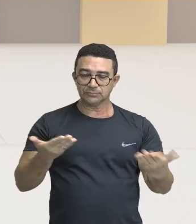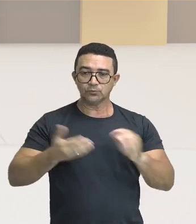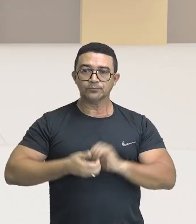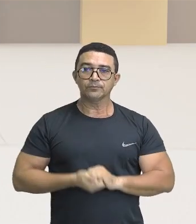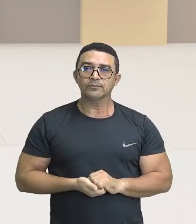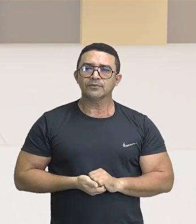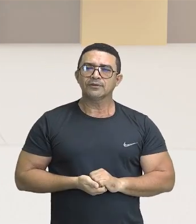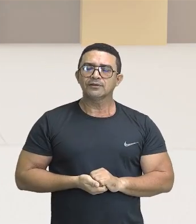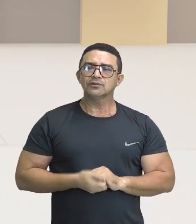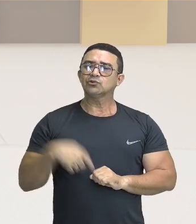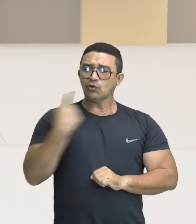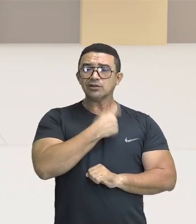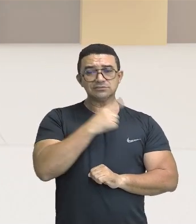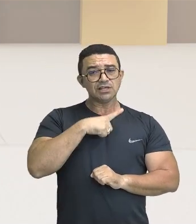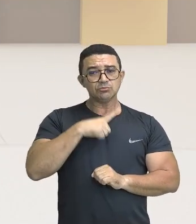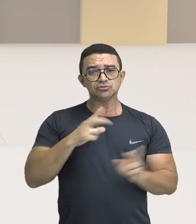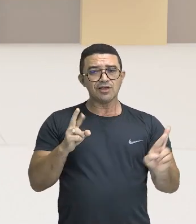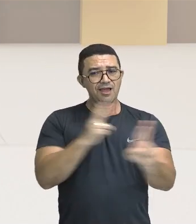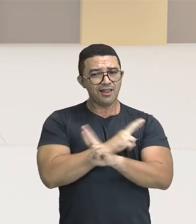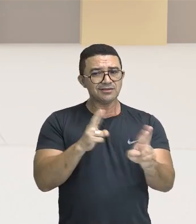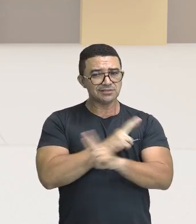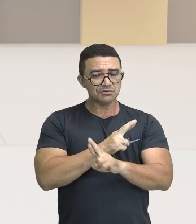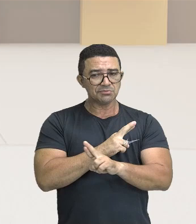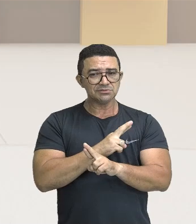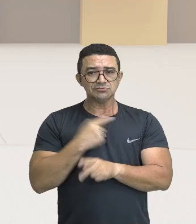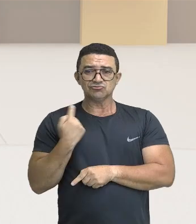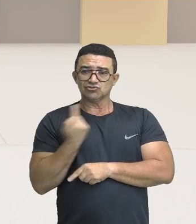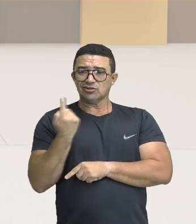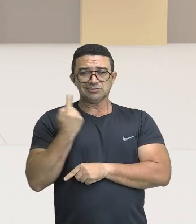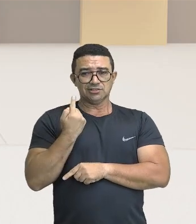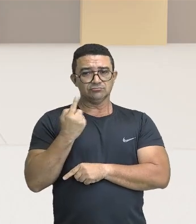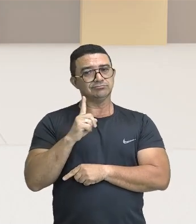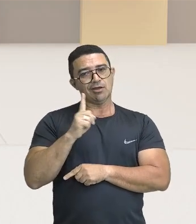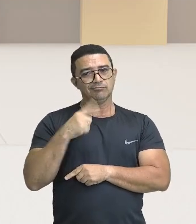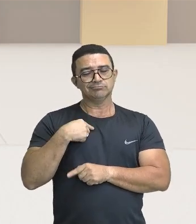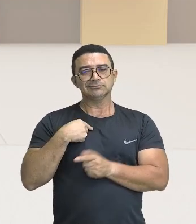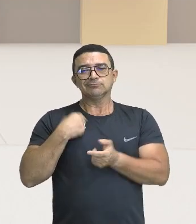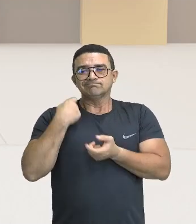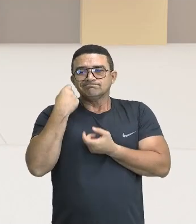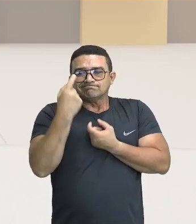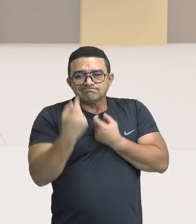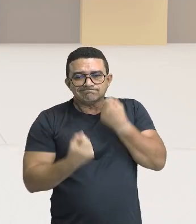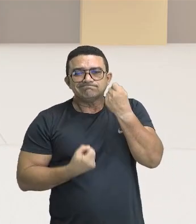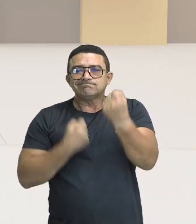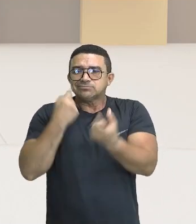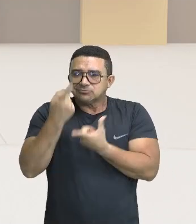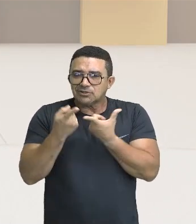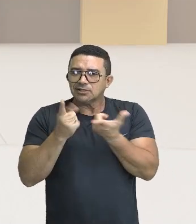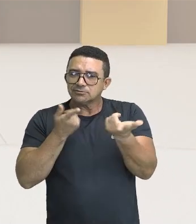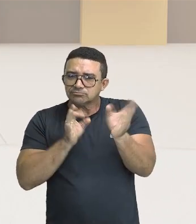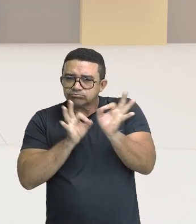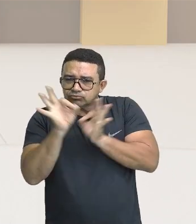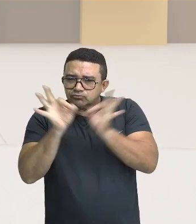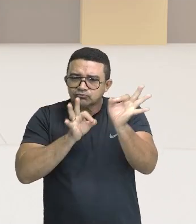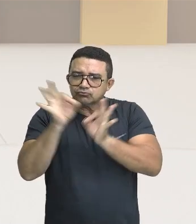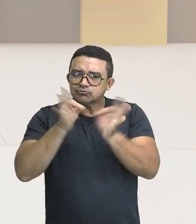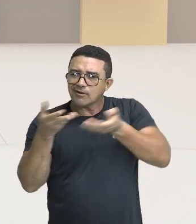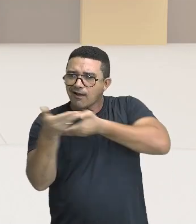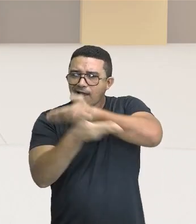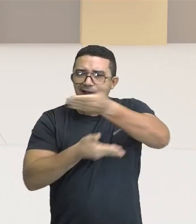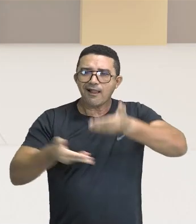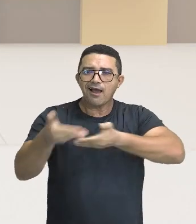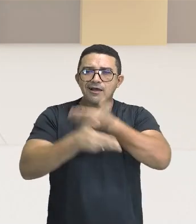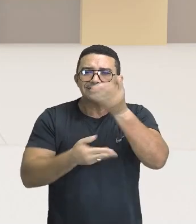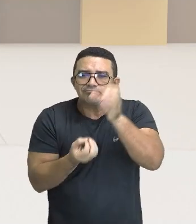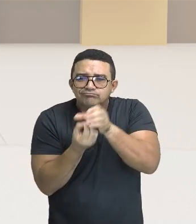ideia. Nós nos relacionamos, nós não estamos sós. E a gente vai construindo essa interação. Não é isso, professor? Exatamente, a partir